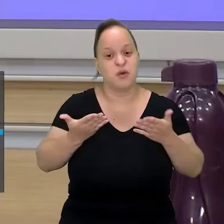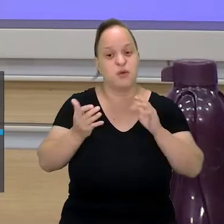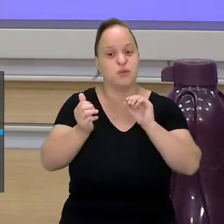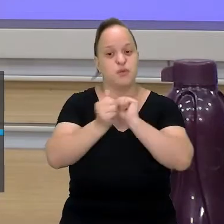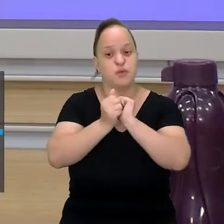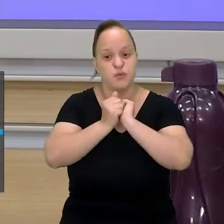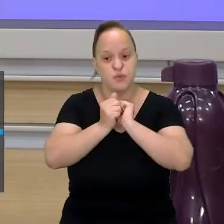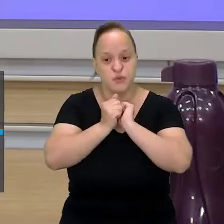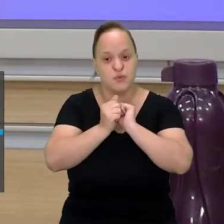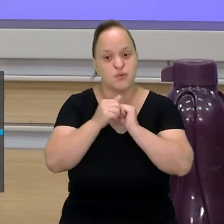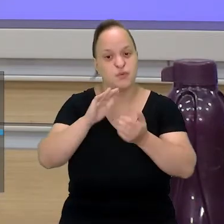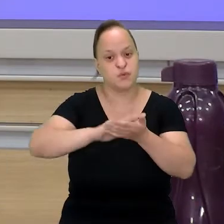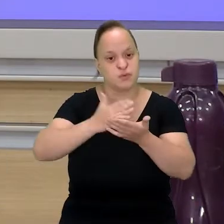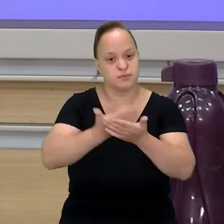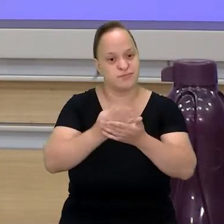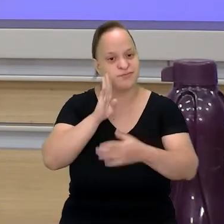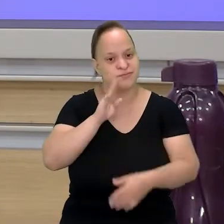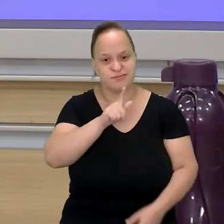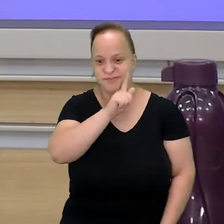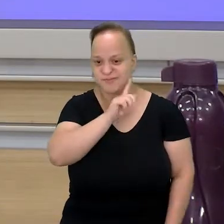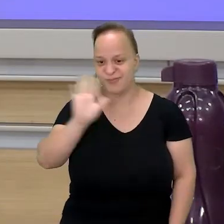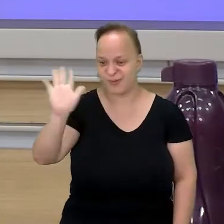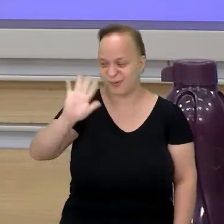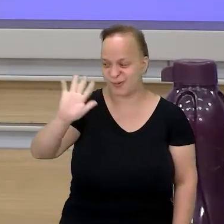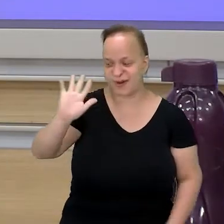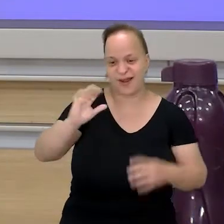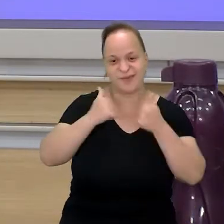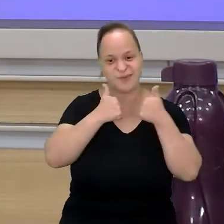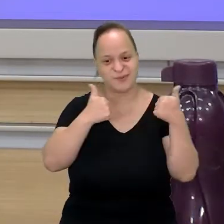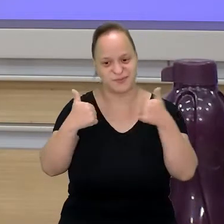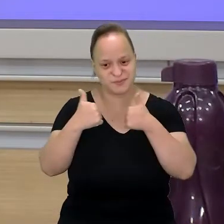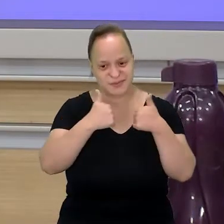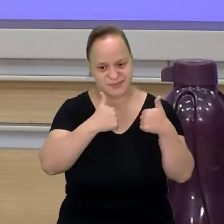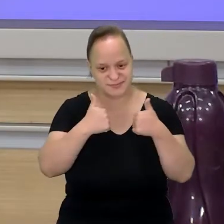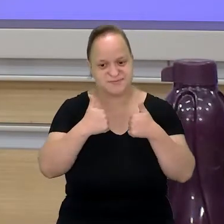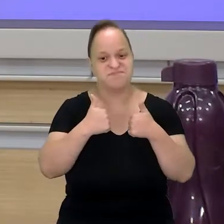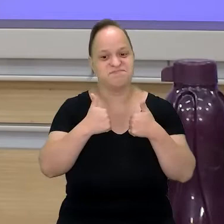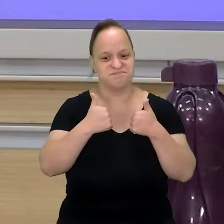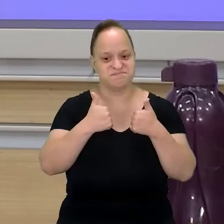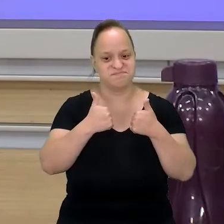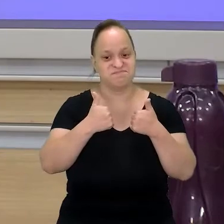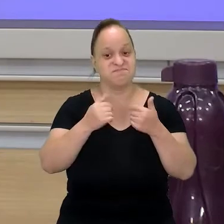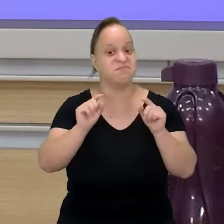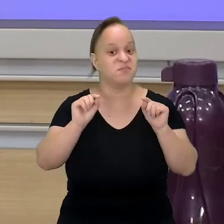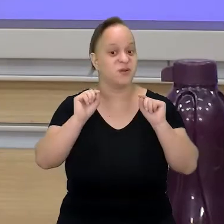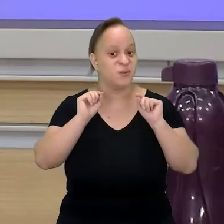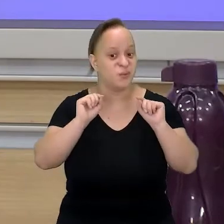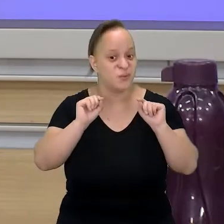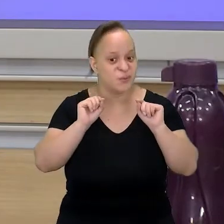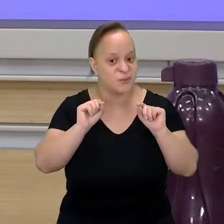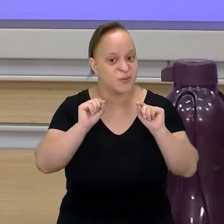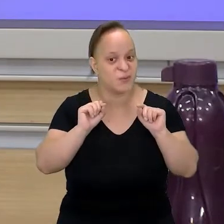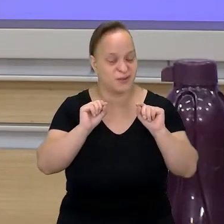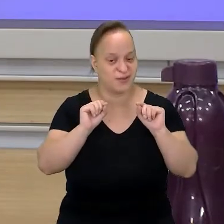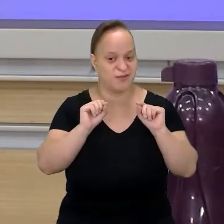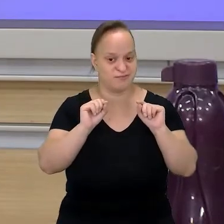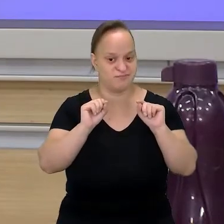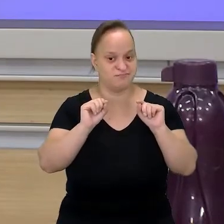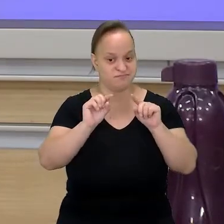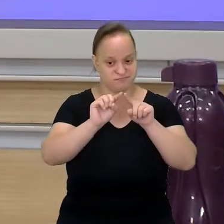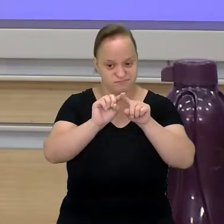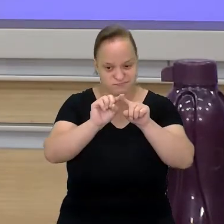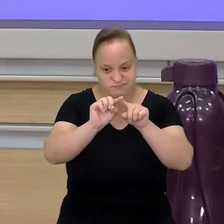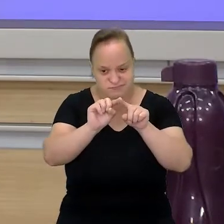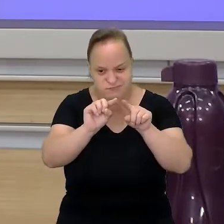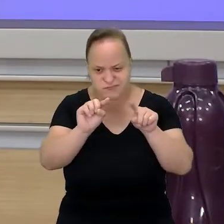momento, com a Bianca. Olá, Bianca, tudo bem com você? Bom, para deixar aí vocês